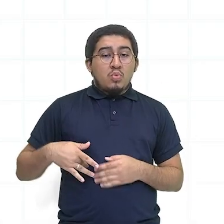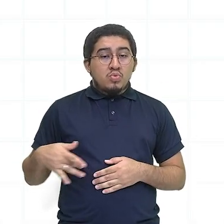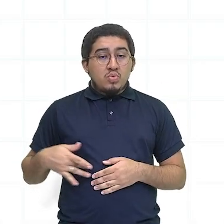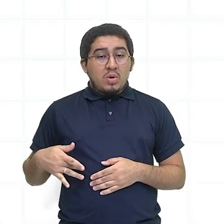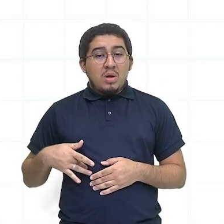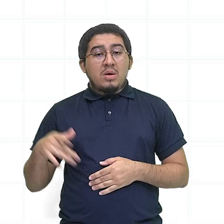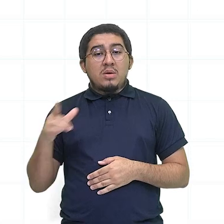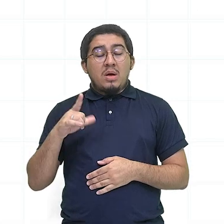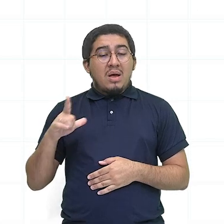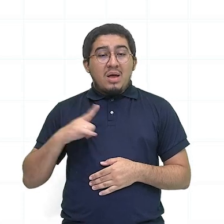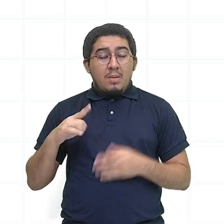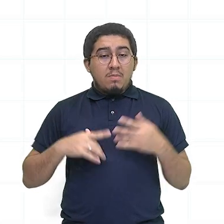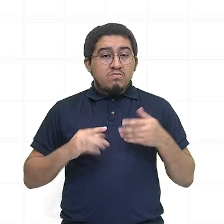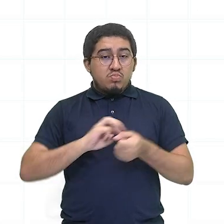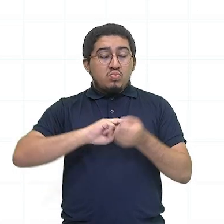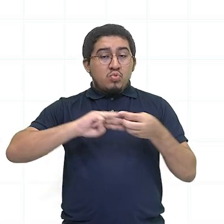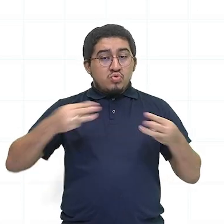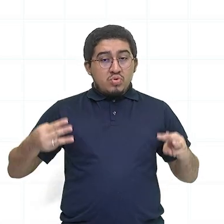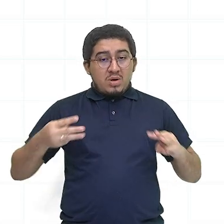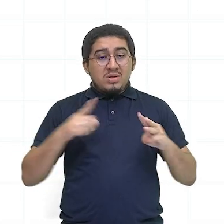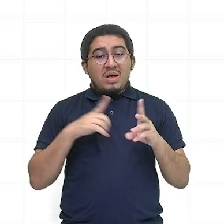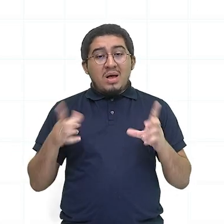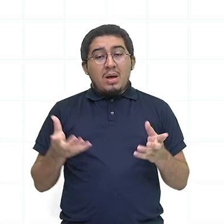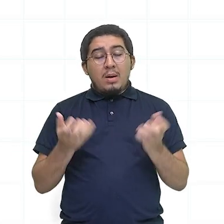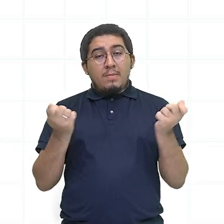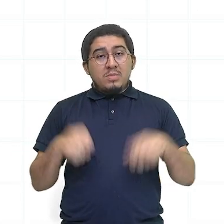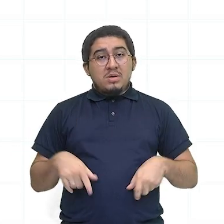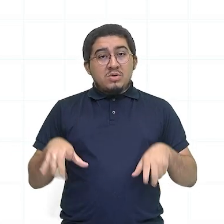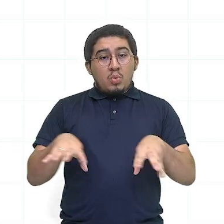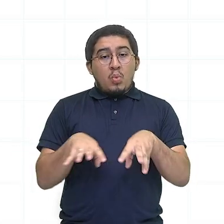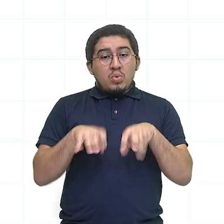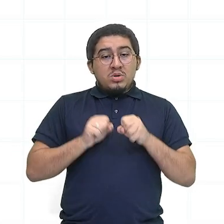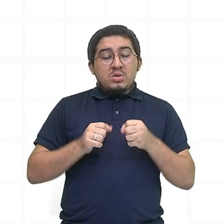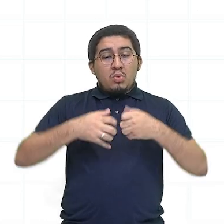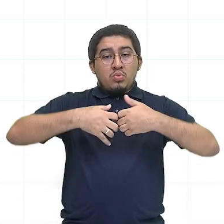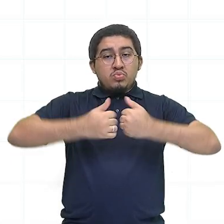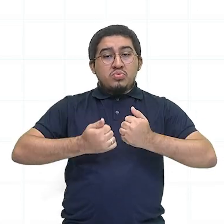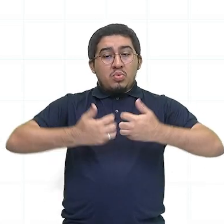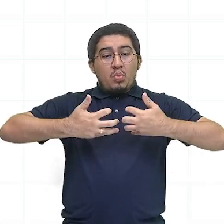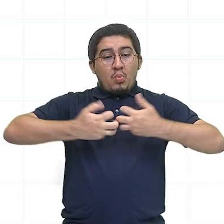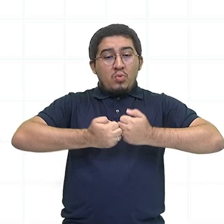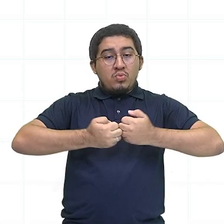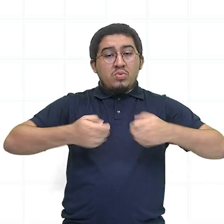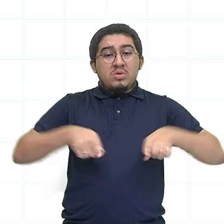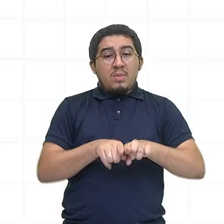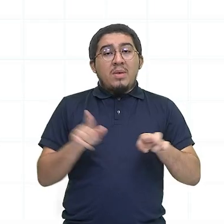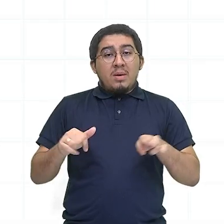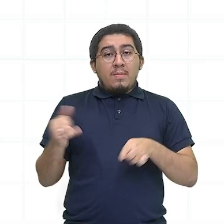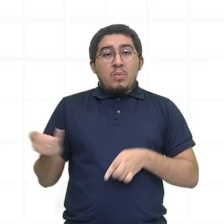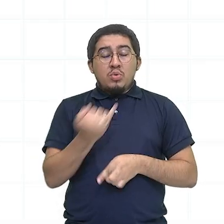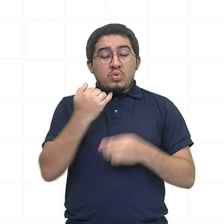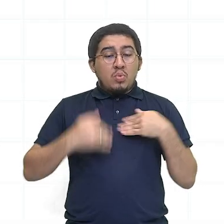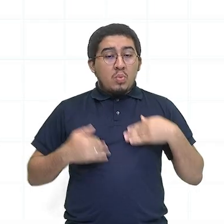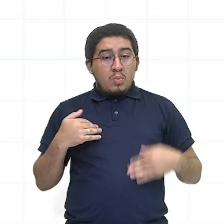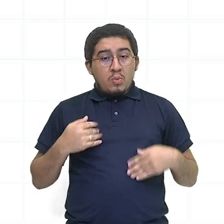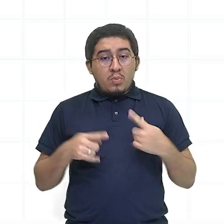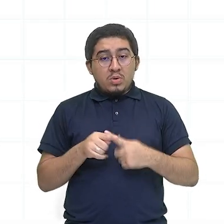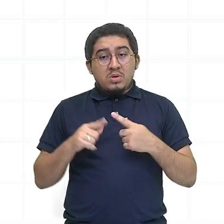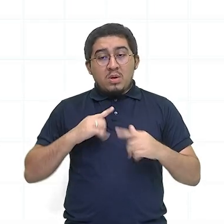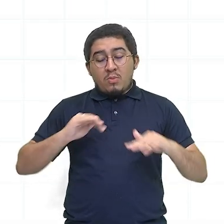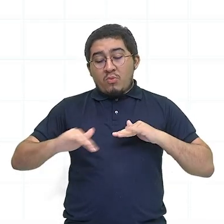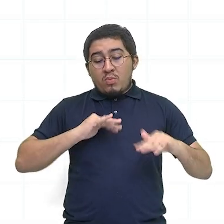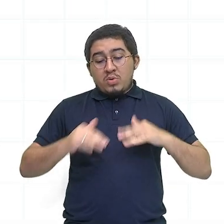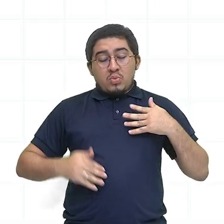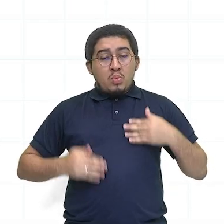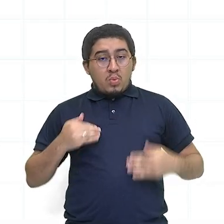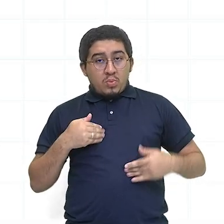tem a capacidade de contração e é essencial para o funcionamento do corpo, pois inclui movimento do corpo, movimento